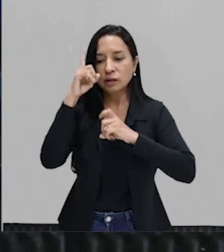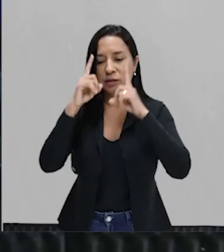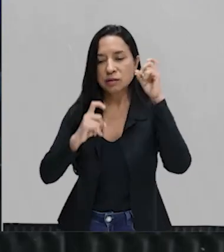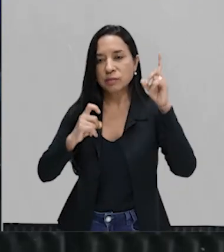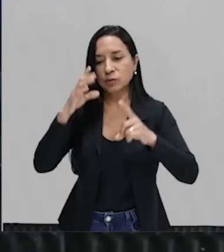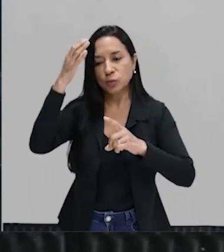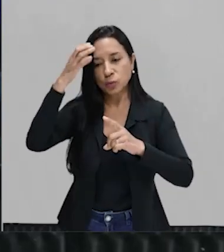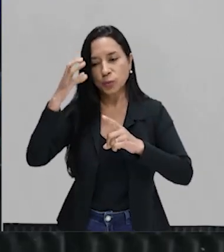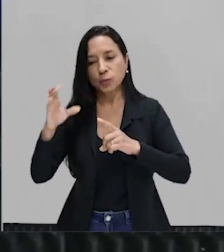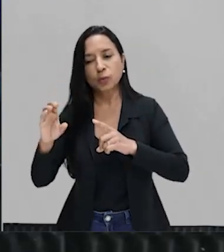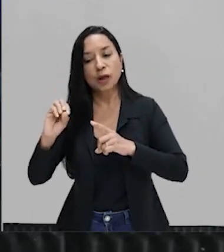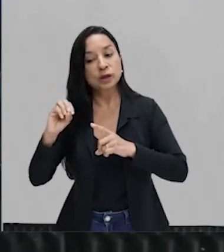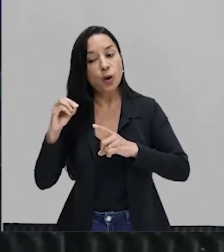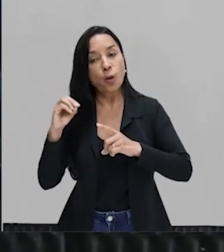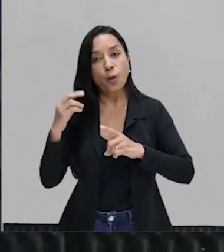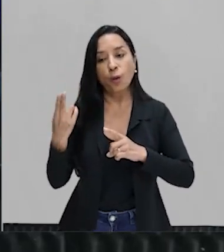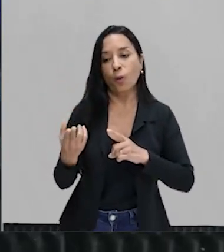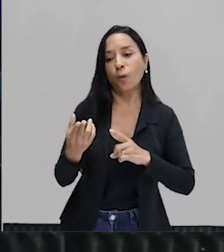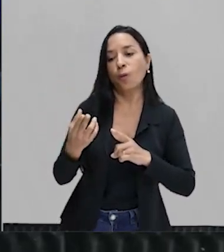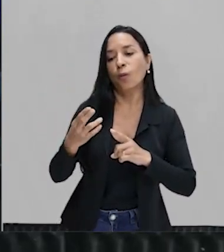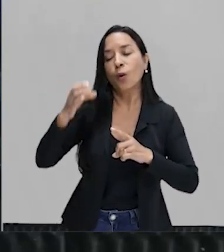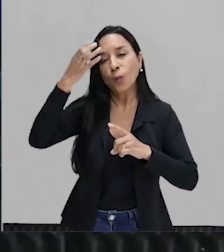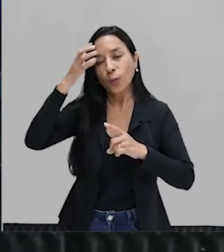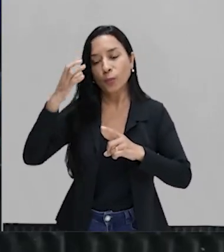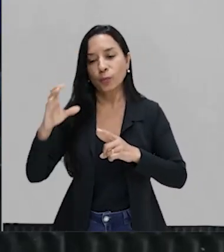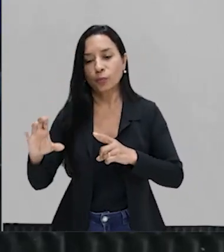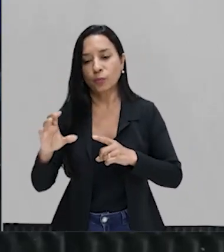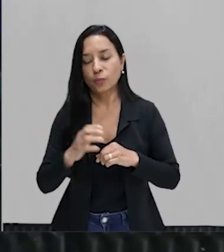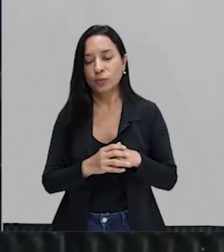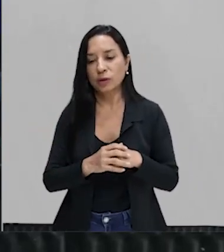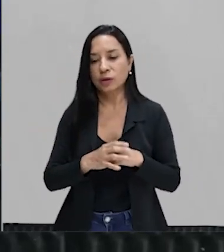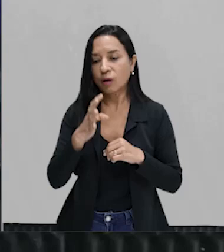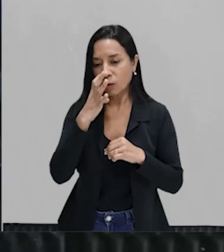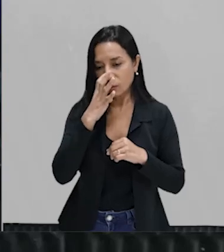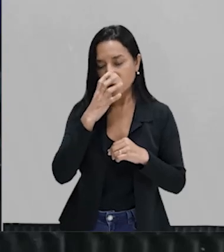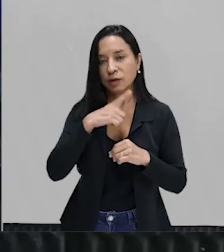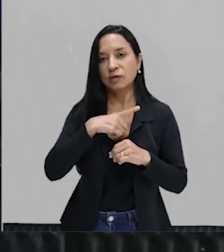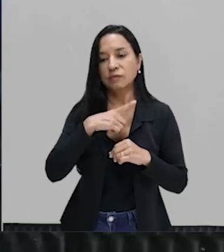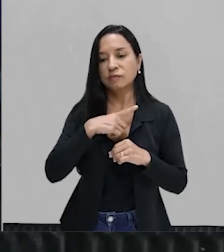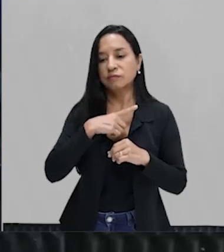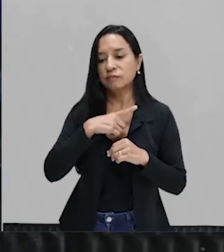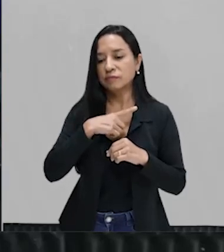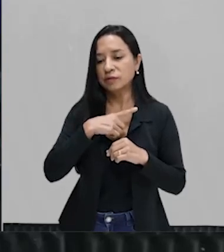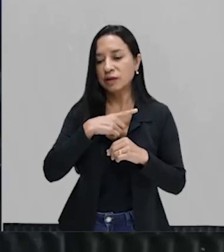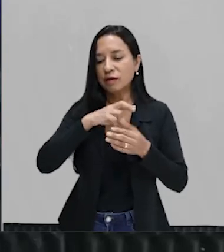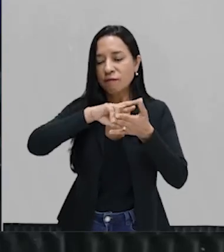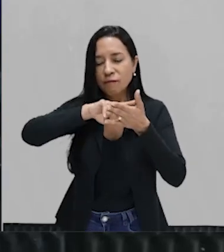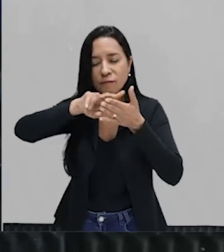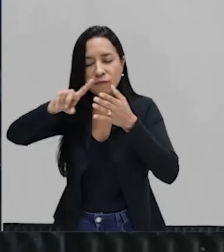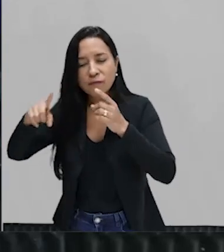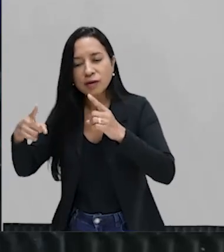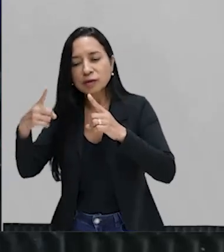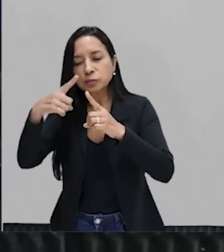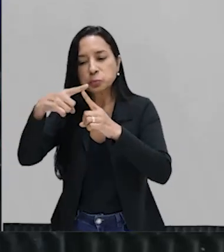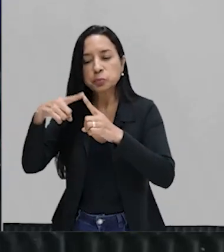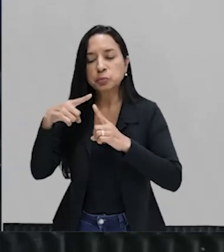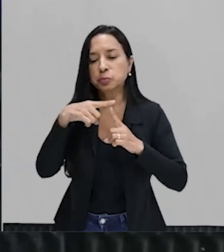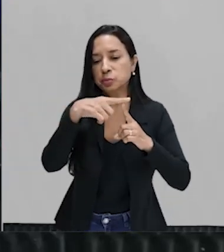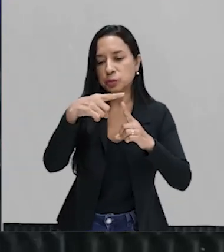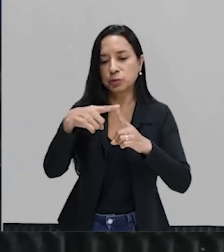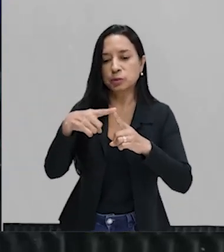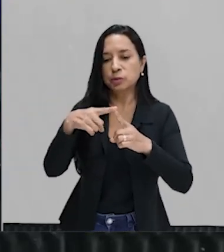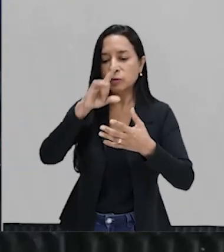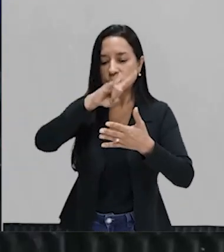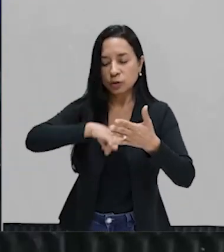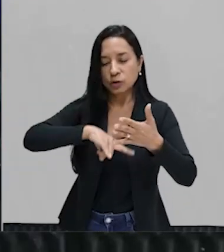abstrato. Então, observe que você tem vários tipos de fontes documentais, vários tipos